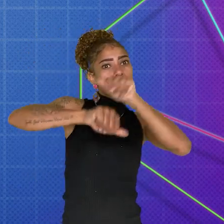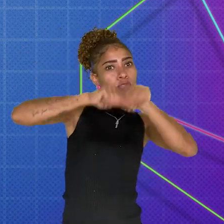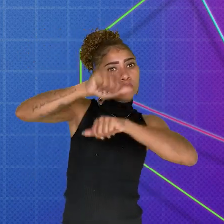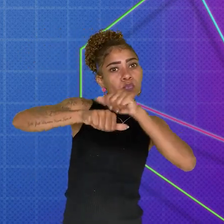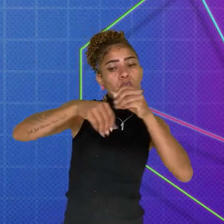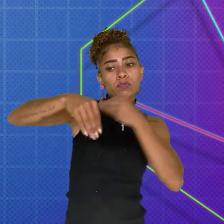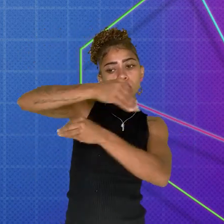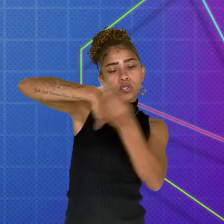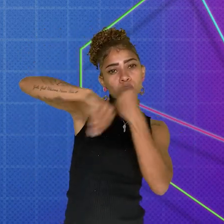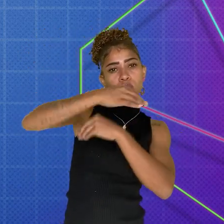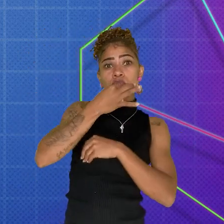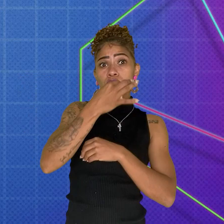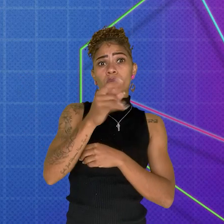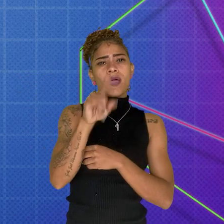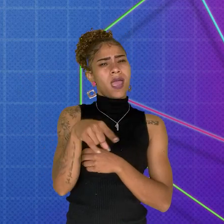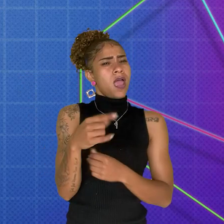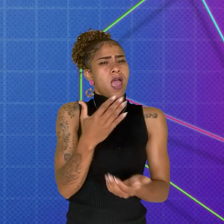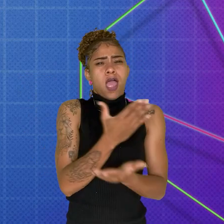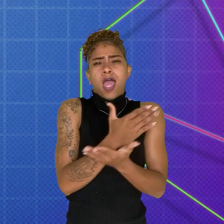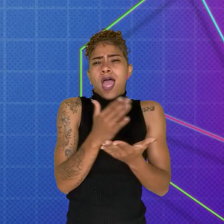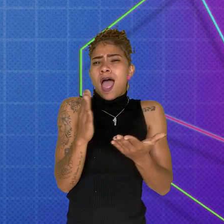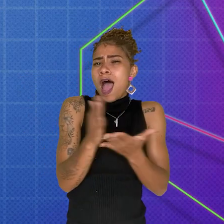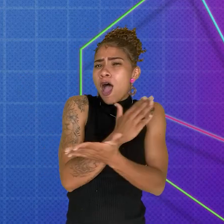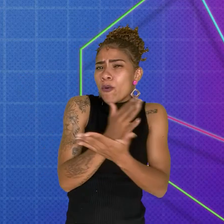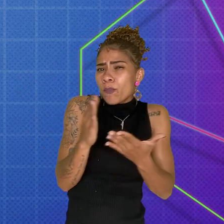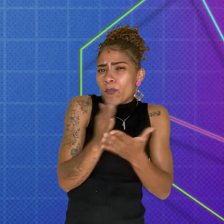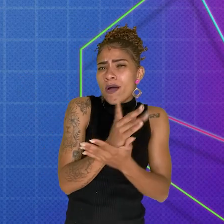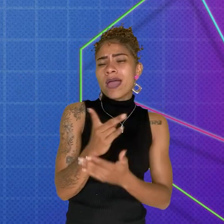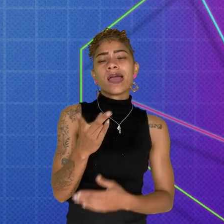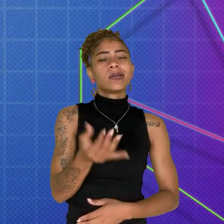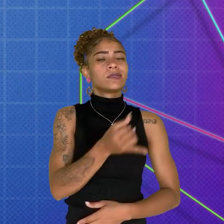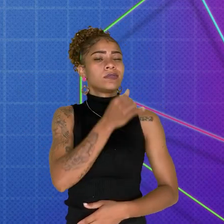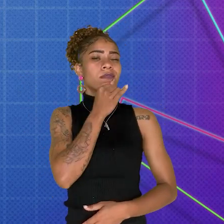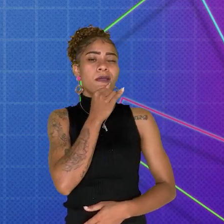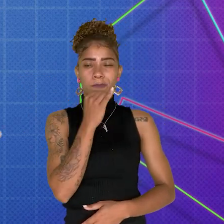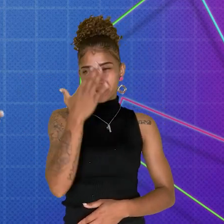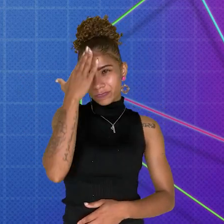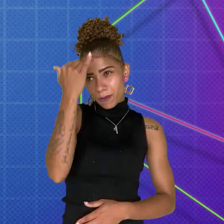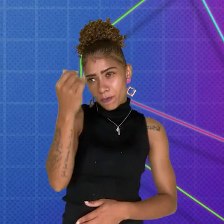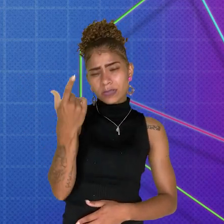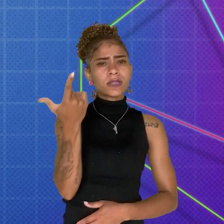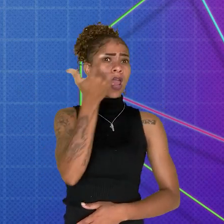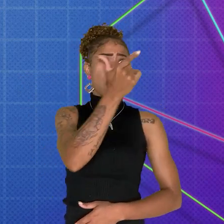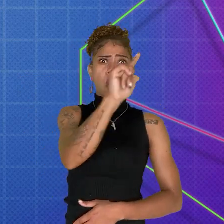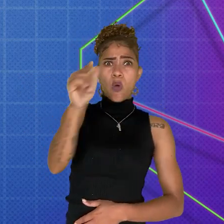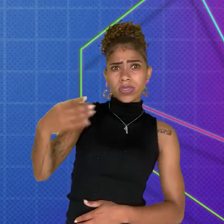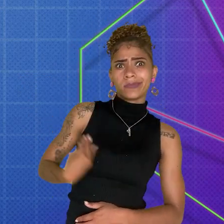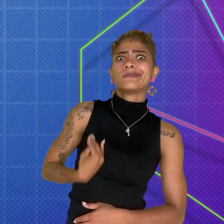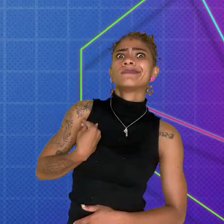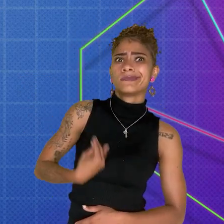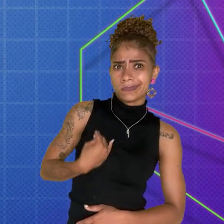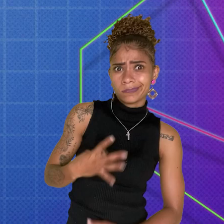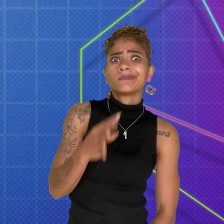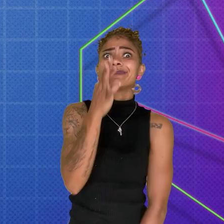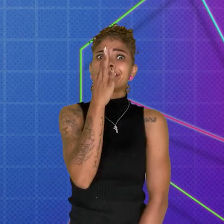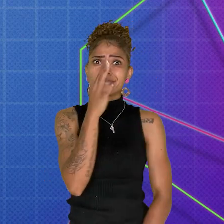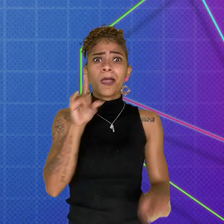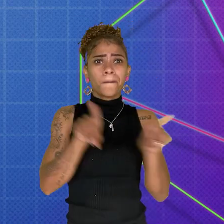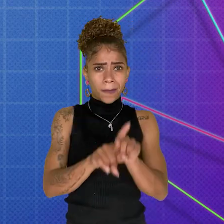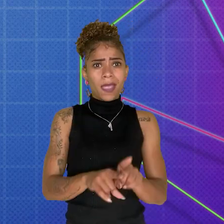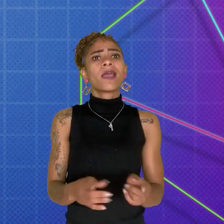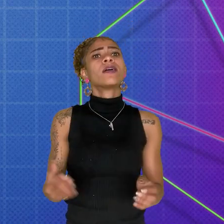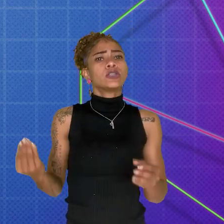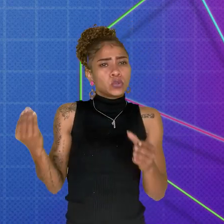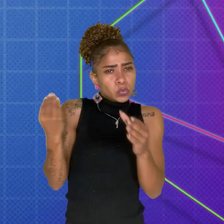sonoros. Essas são apenas algumas das trilhas sonoras mais famosas em jogos, e há muitas outras trilhas sonoras incríveis